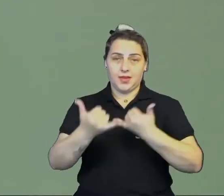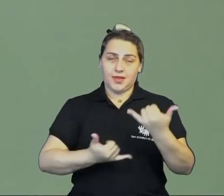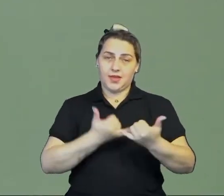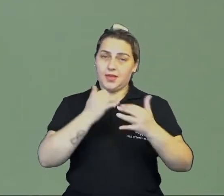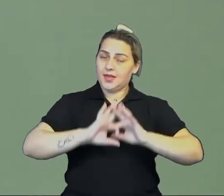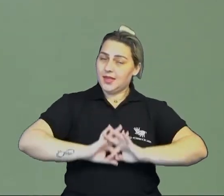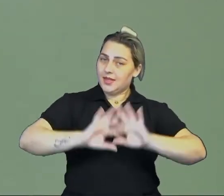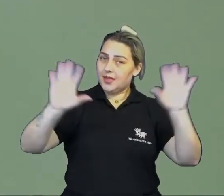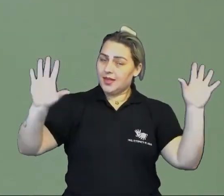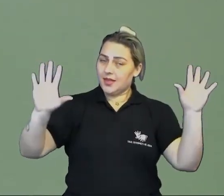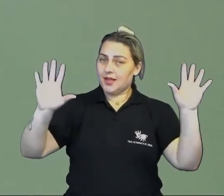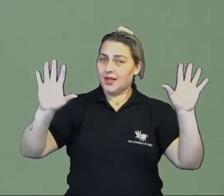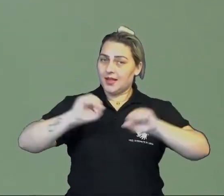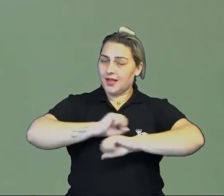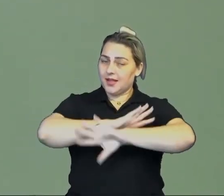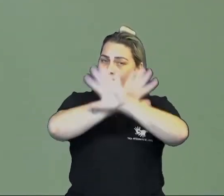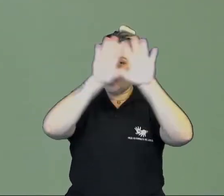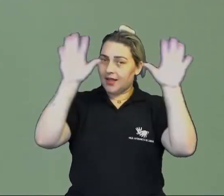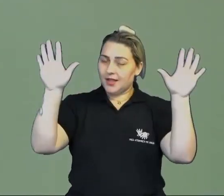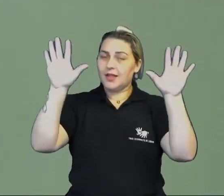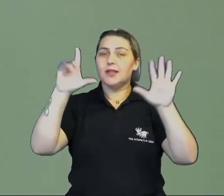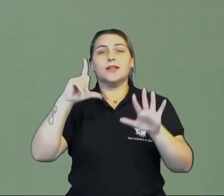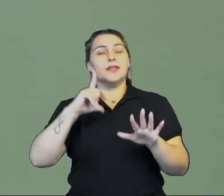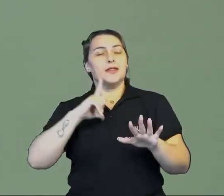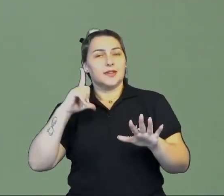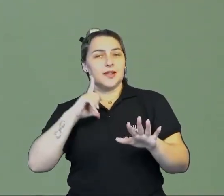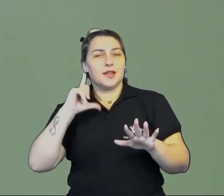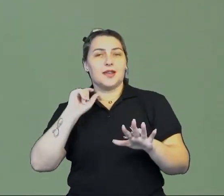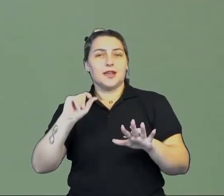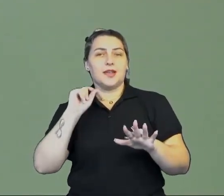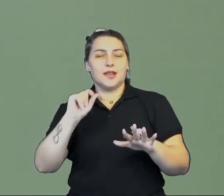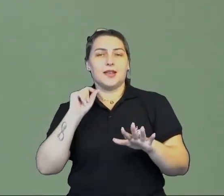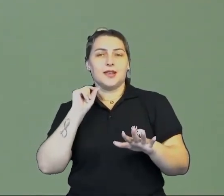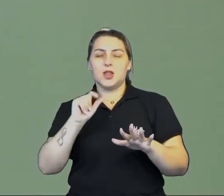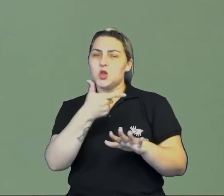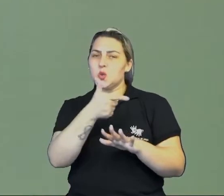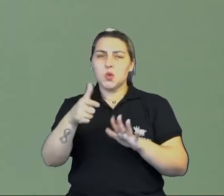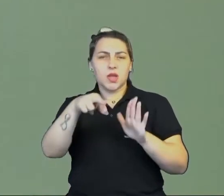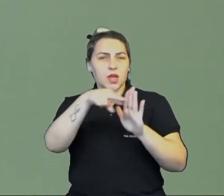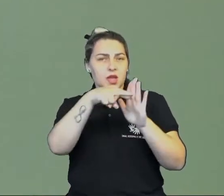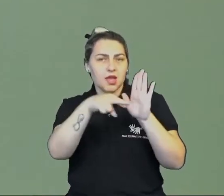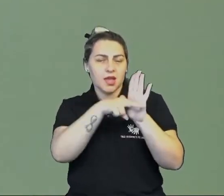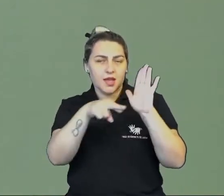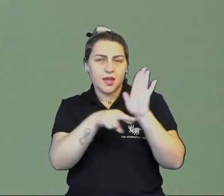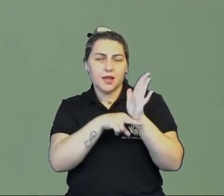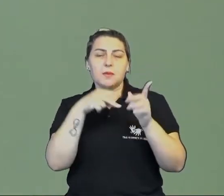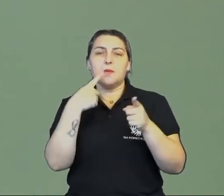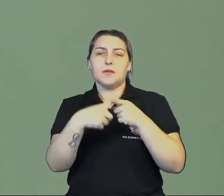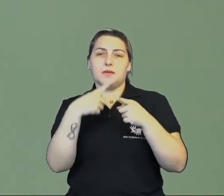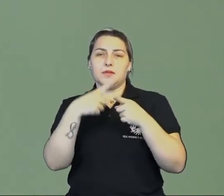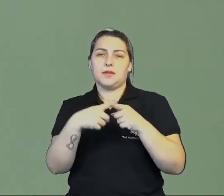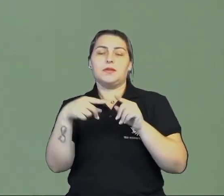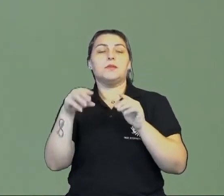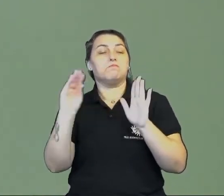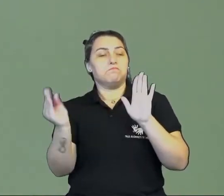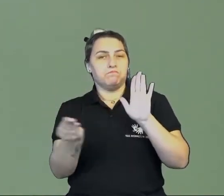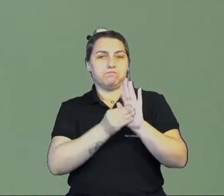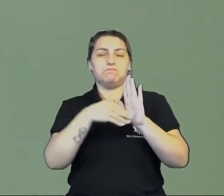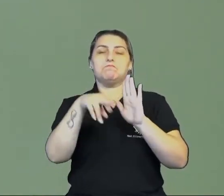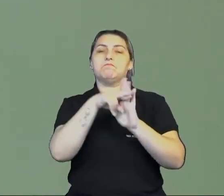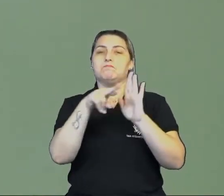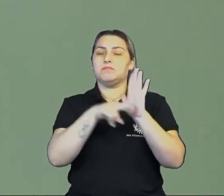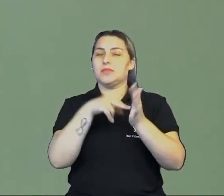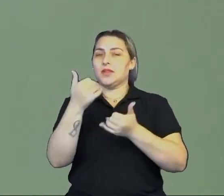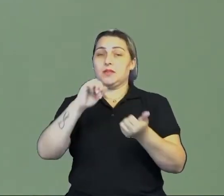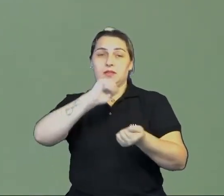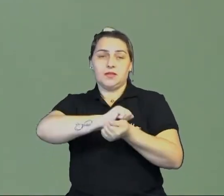atividade lúdica, e aí eu deixei bem claro lá que tinha um aspecto de sem regra. Porque quando a gente coloca a regra, essa brincadeira vai